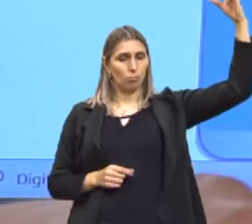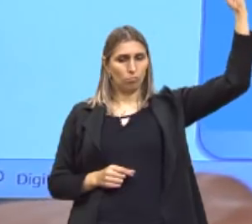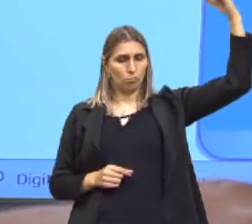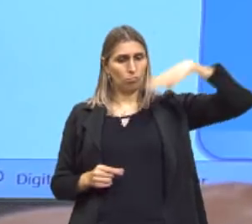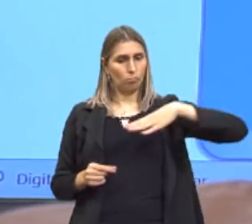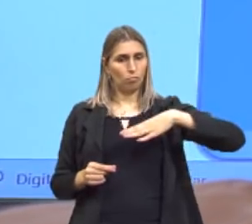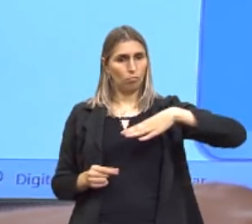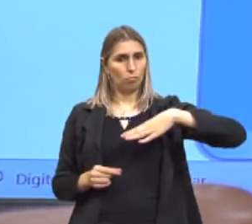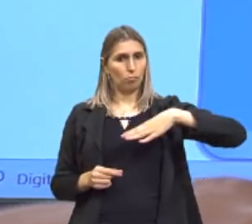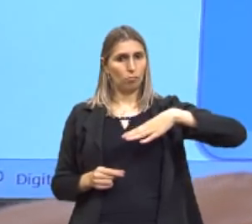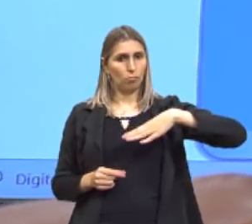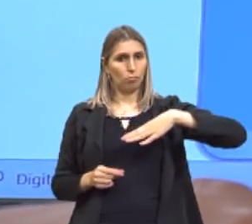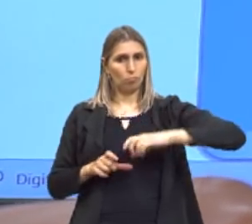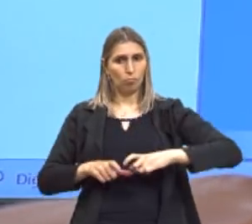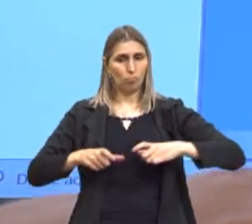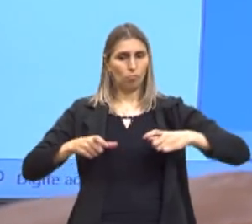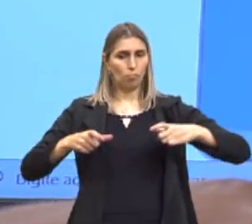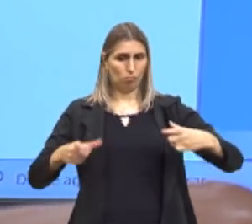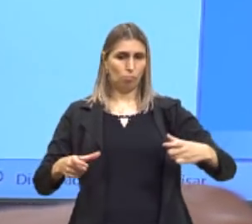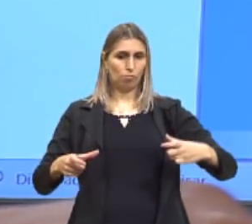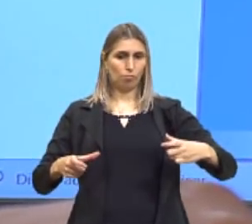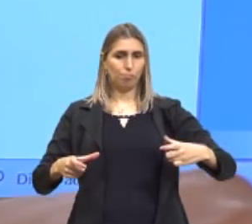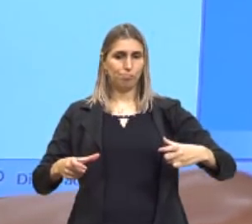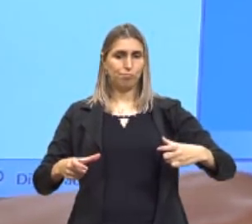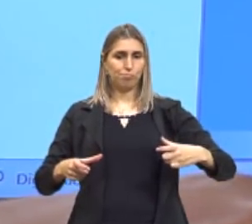incidente, aumentou o ângulo com a normal.